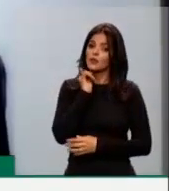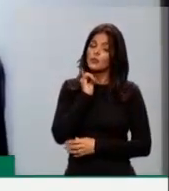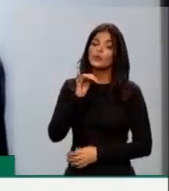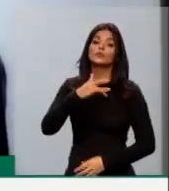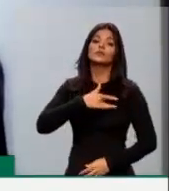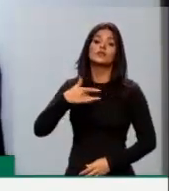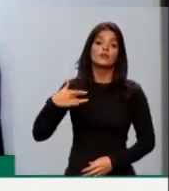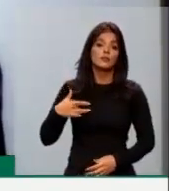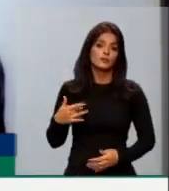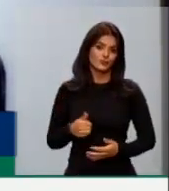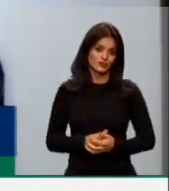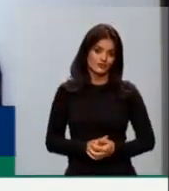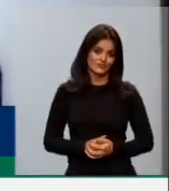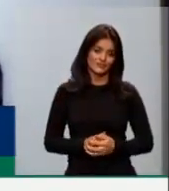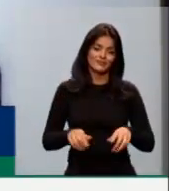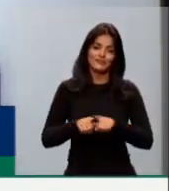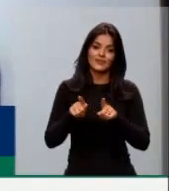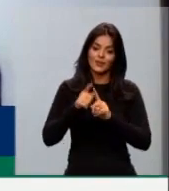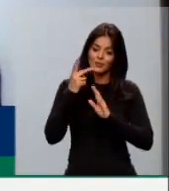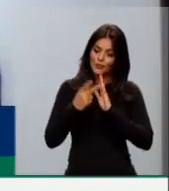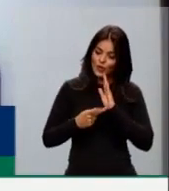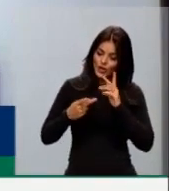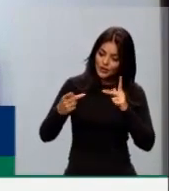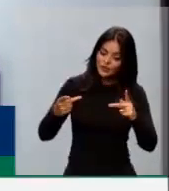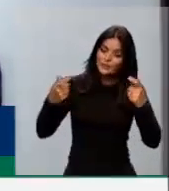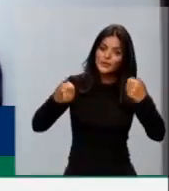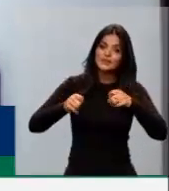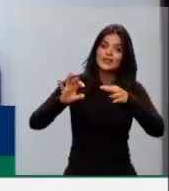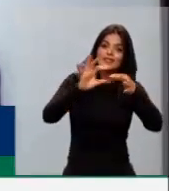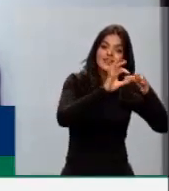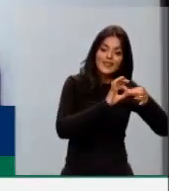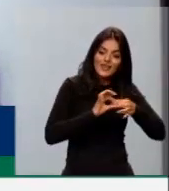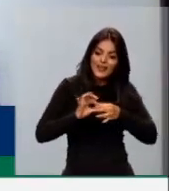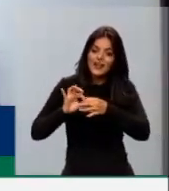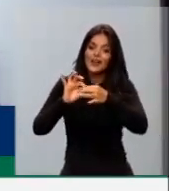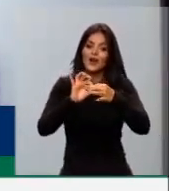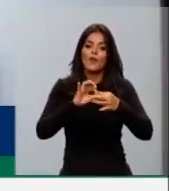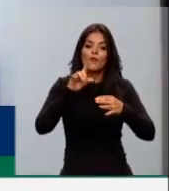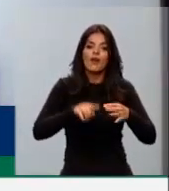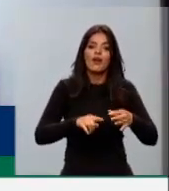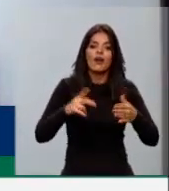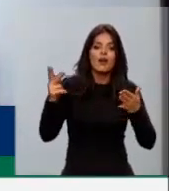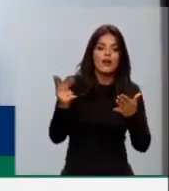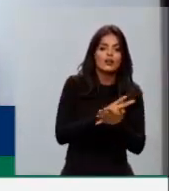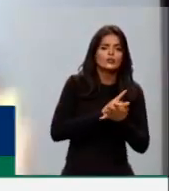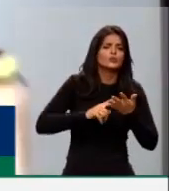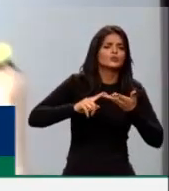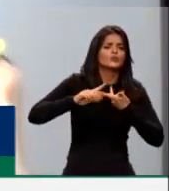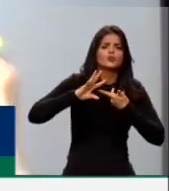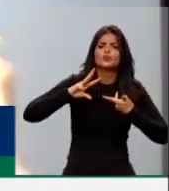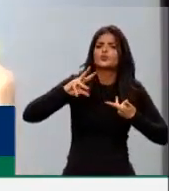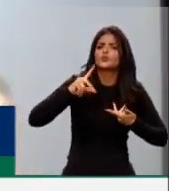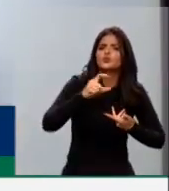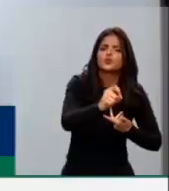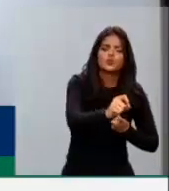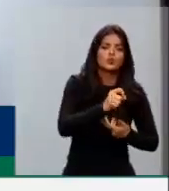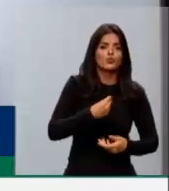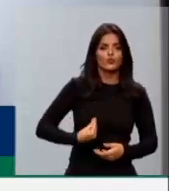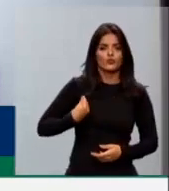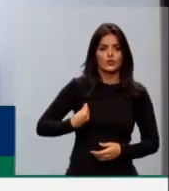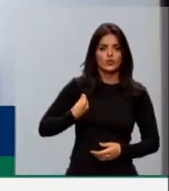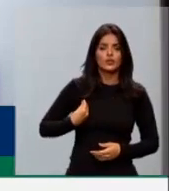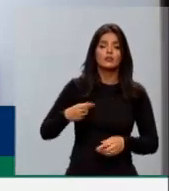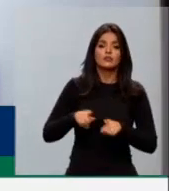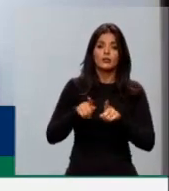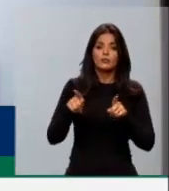por isso que a política é integral, porque a gente está pensando em uma correlação de situações e de condições, inclusive